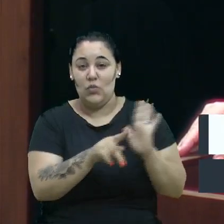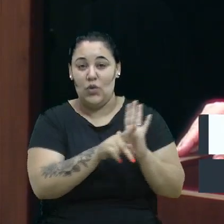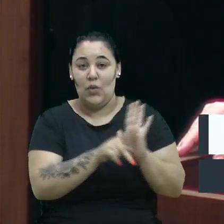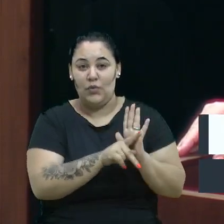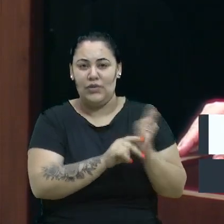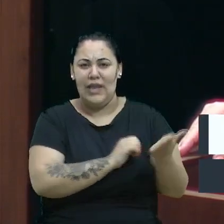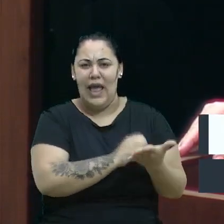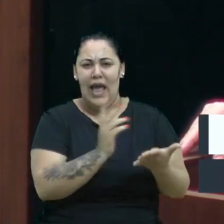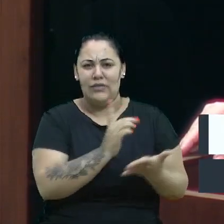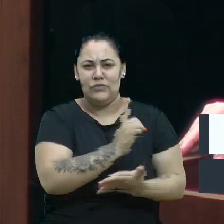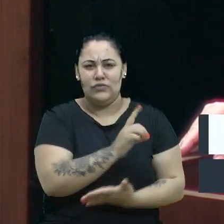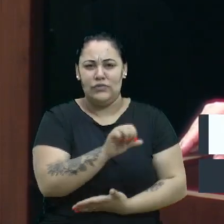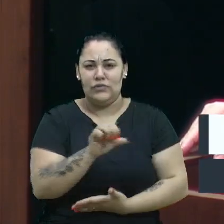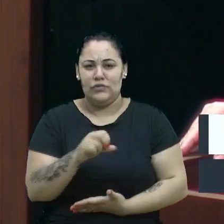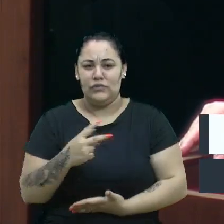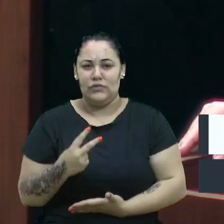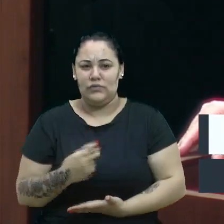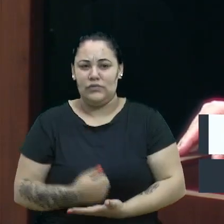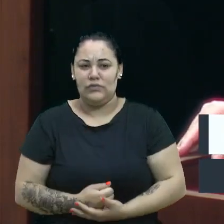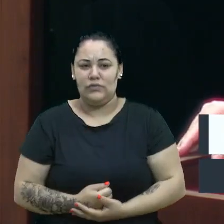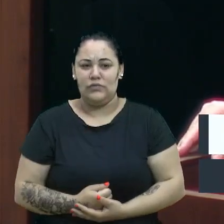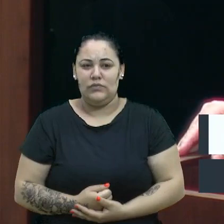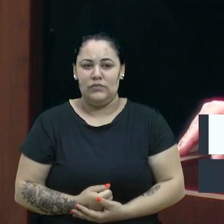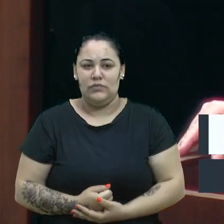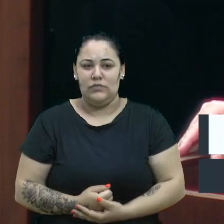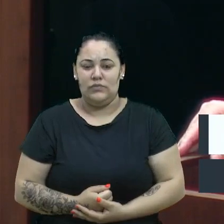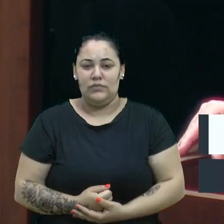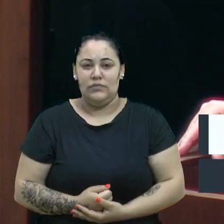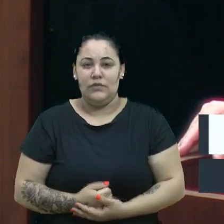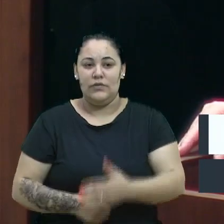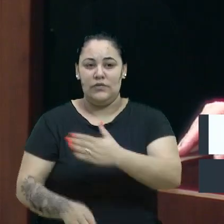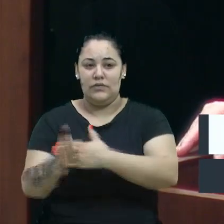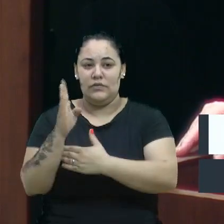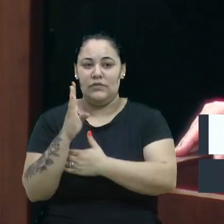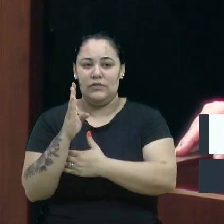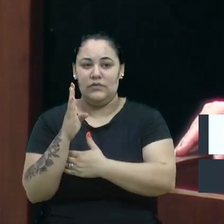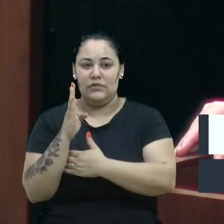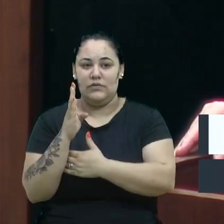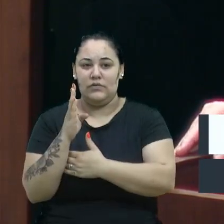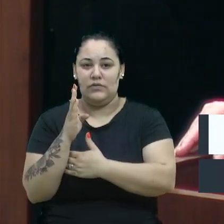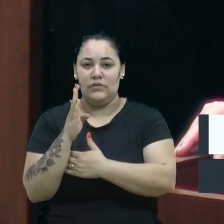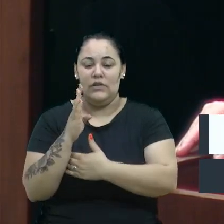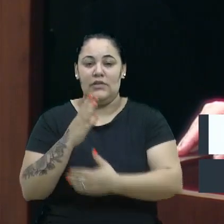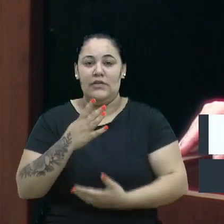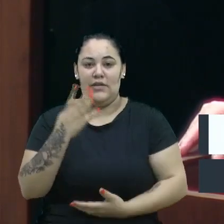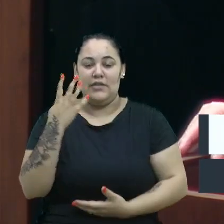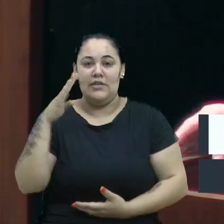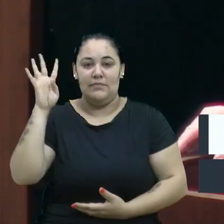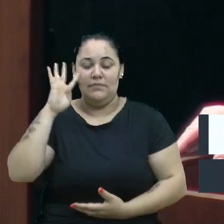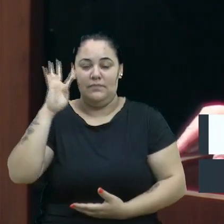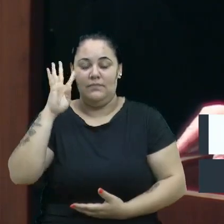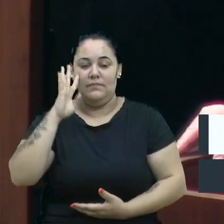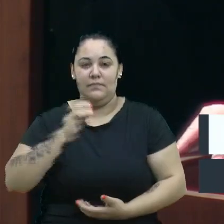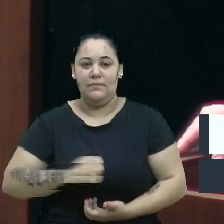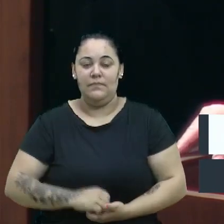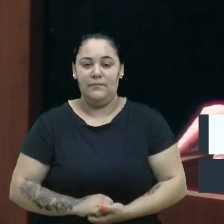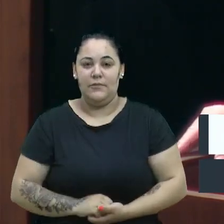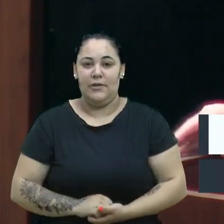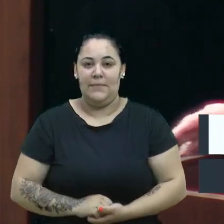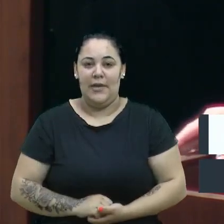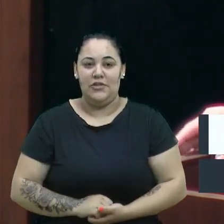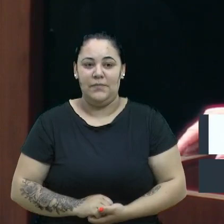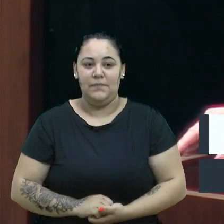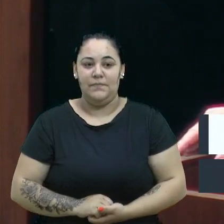1992. Então, eles viajam amanhã, né, quarta-feira, ficando até o dia 6 de dezembro em Dubai.